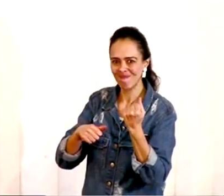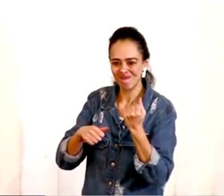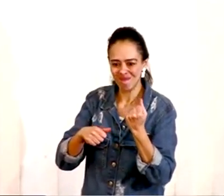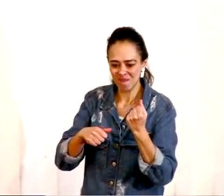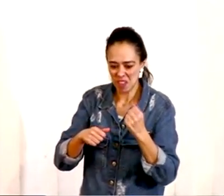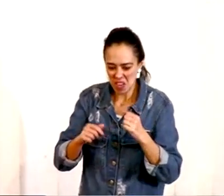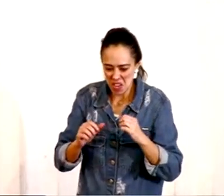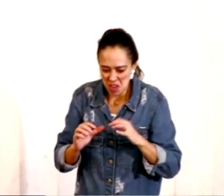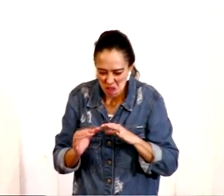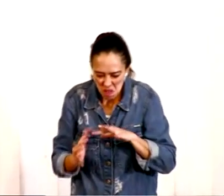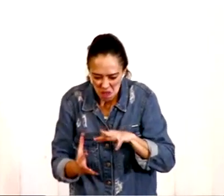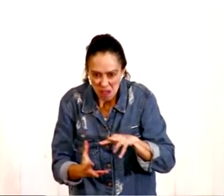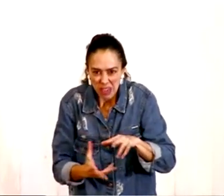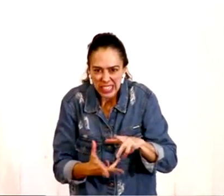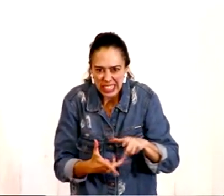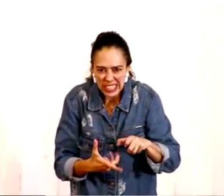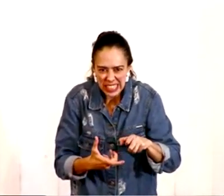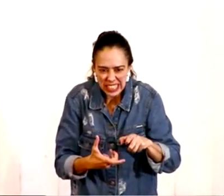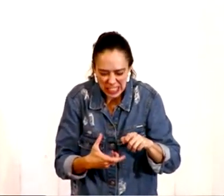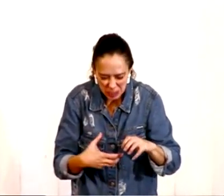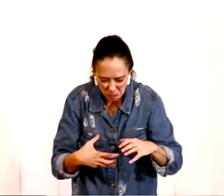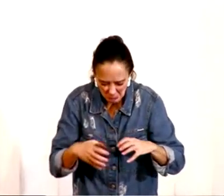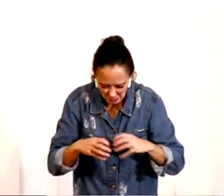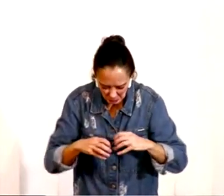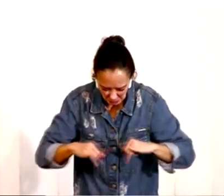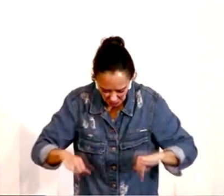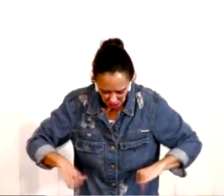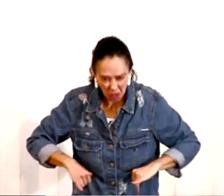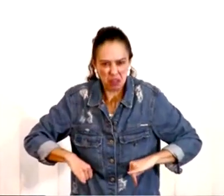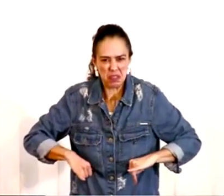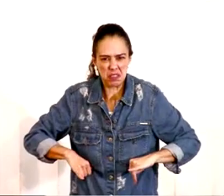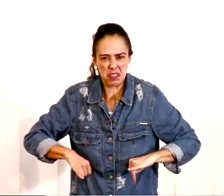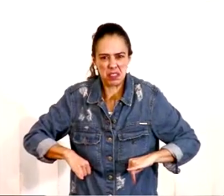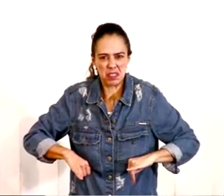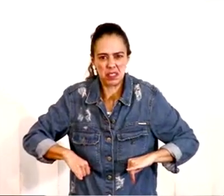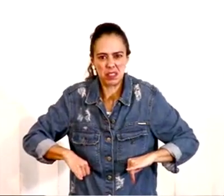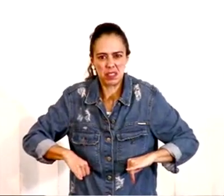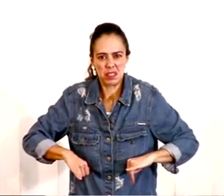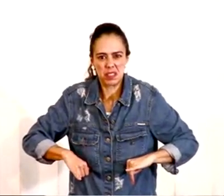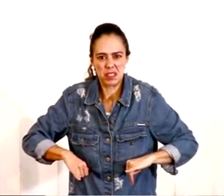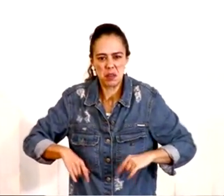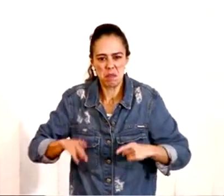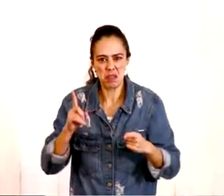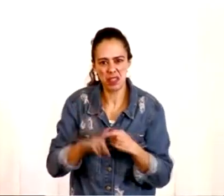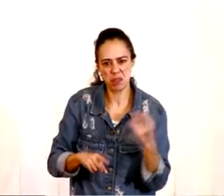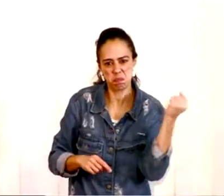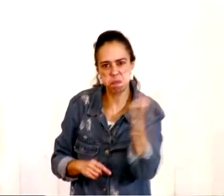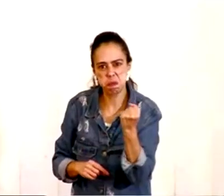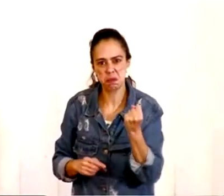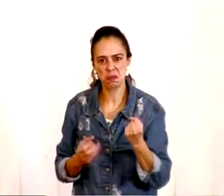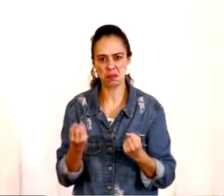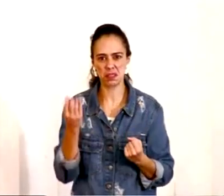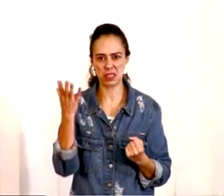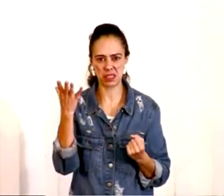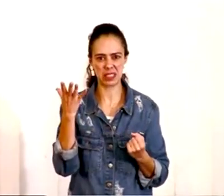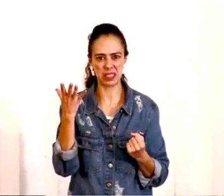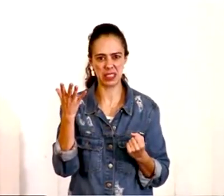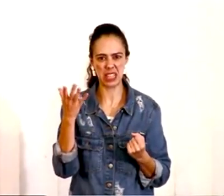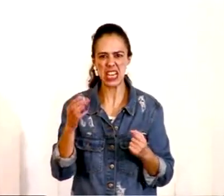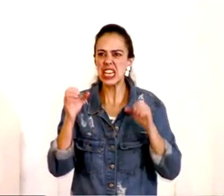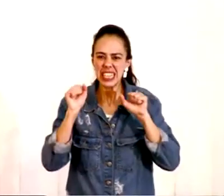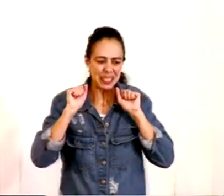do benefício que a terra dá. E por isso que Deus vai dizer: agora você vai viver